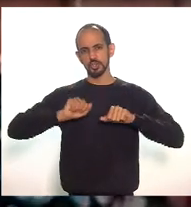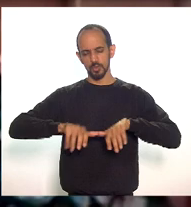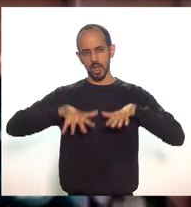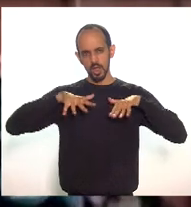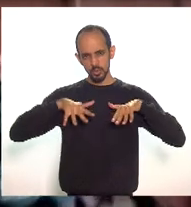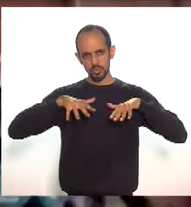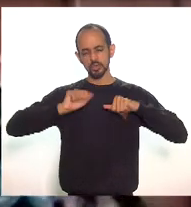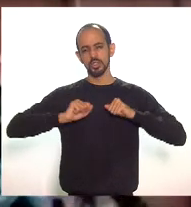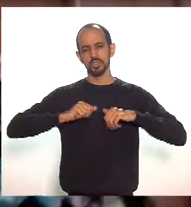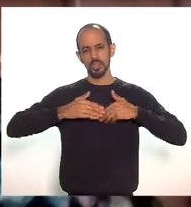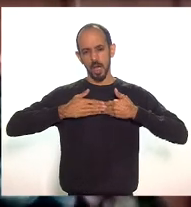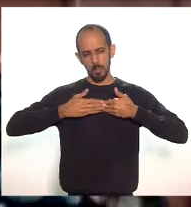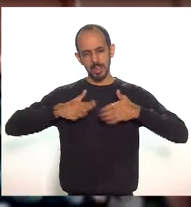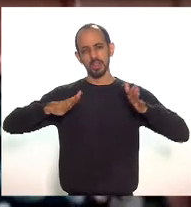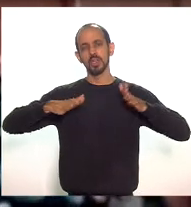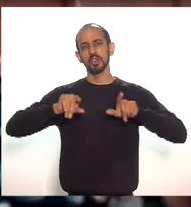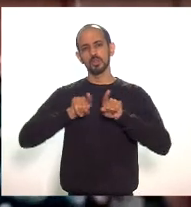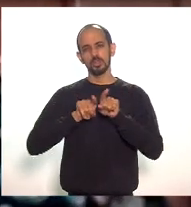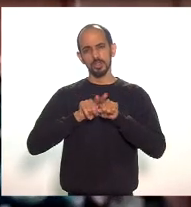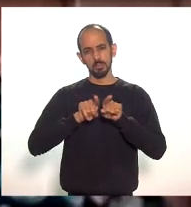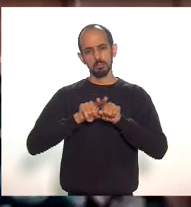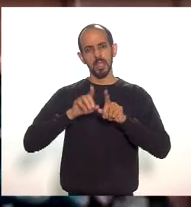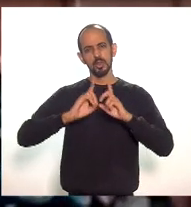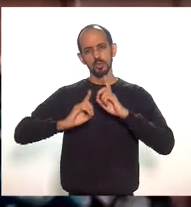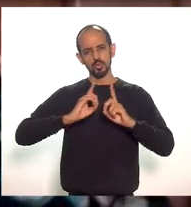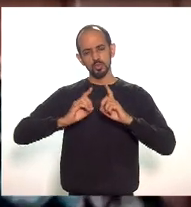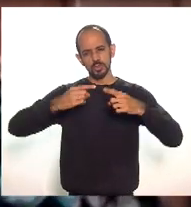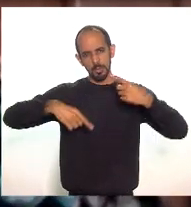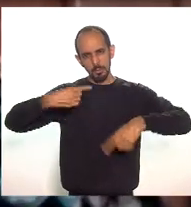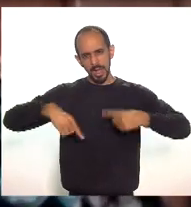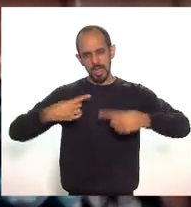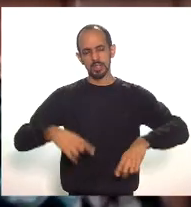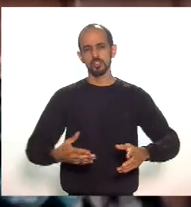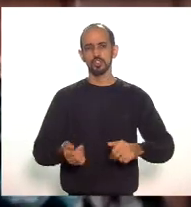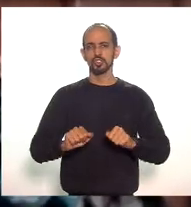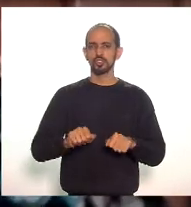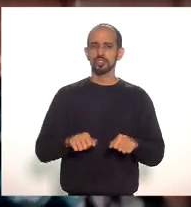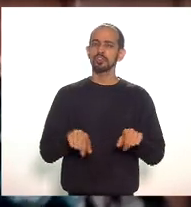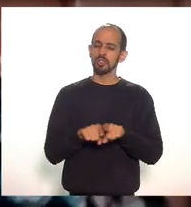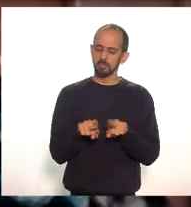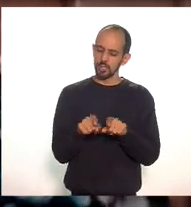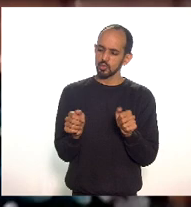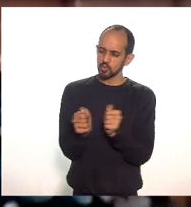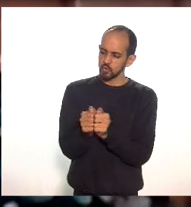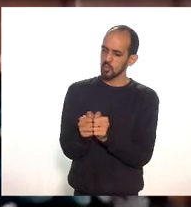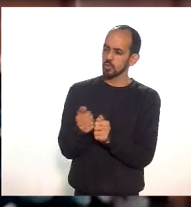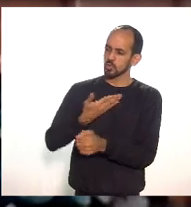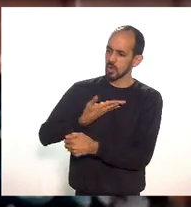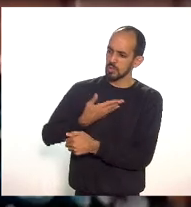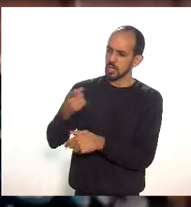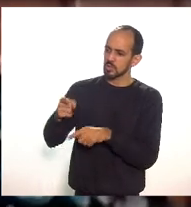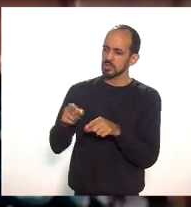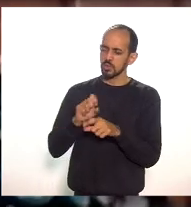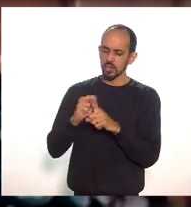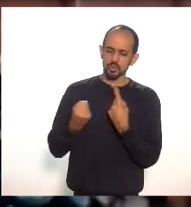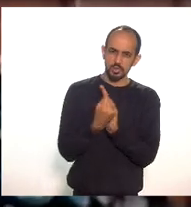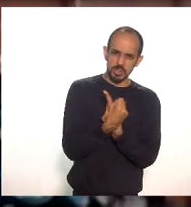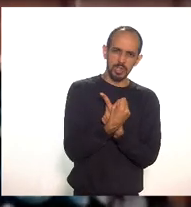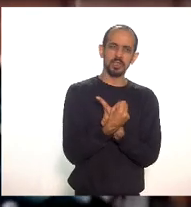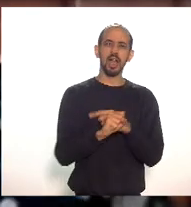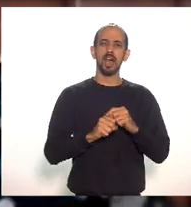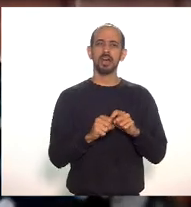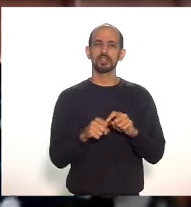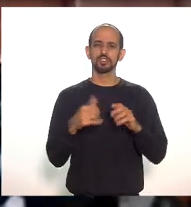ampliando o debate não só entre os seus pares mas também na sociedade Fluminense com as suas instituições